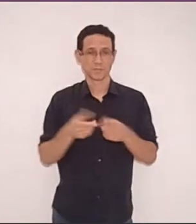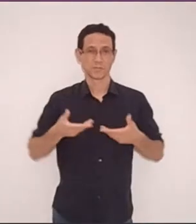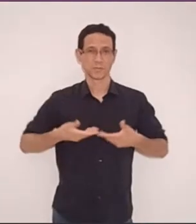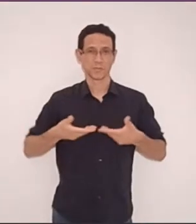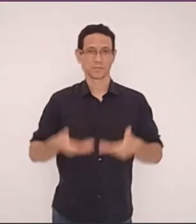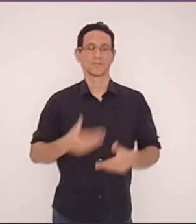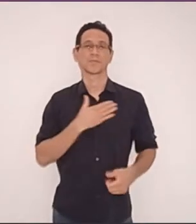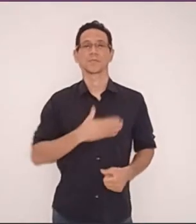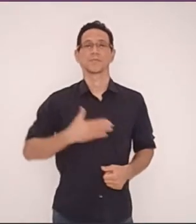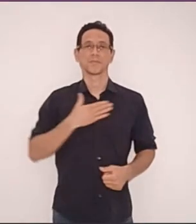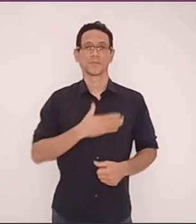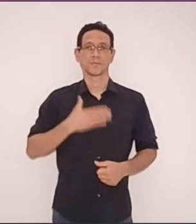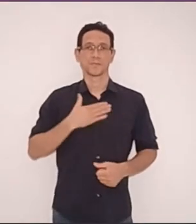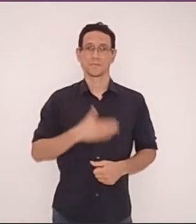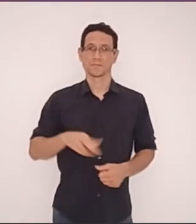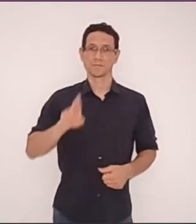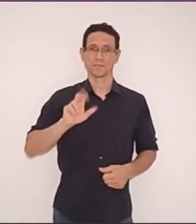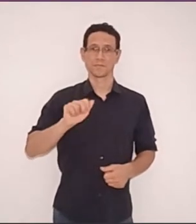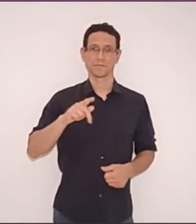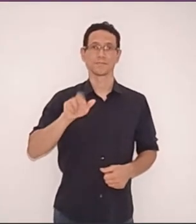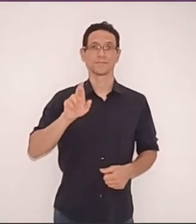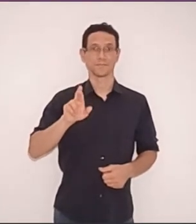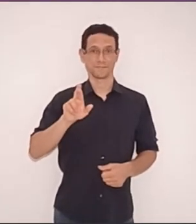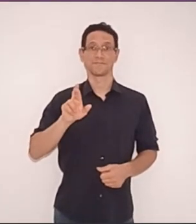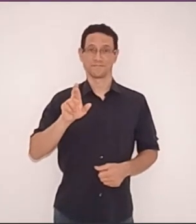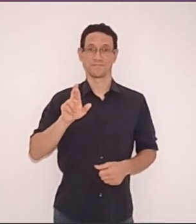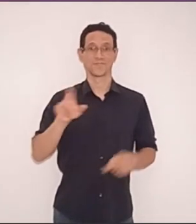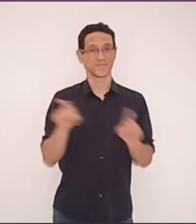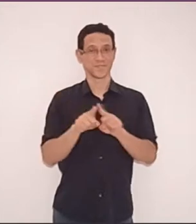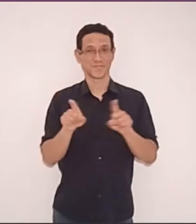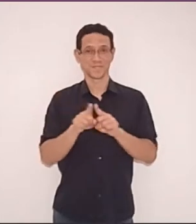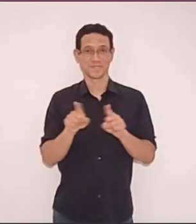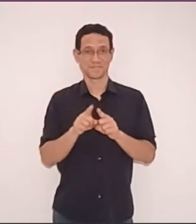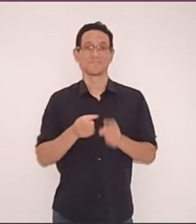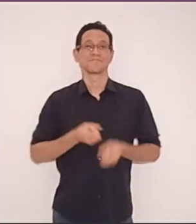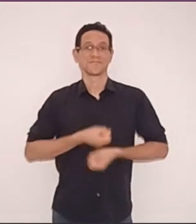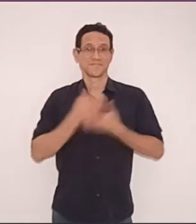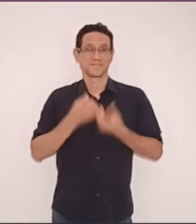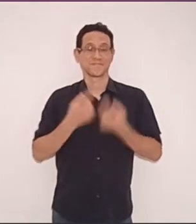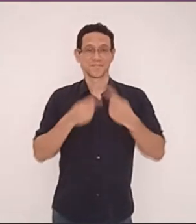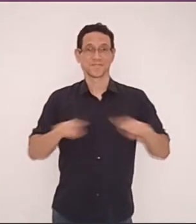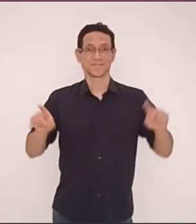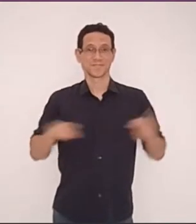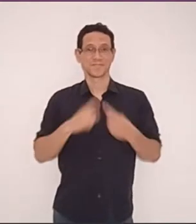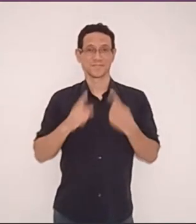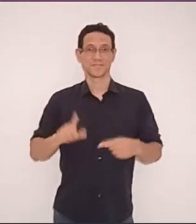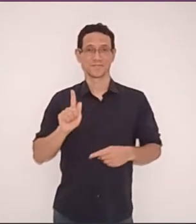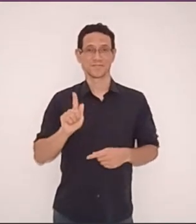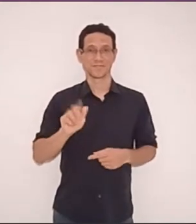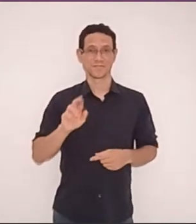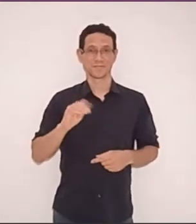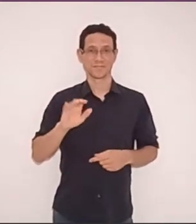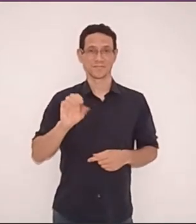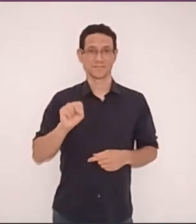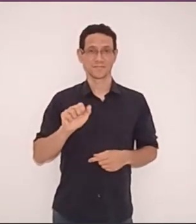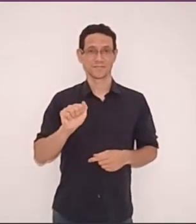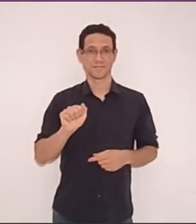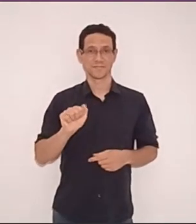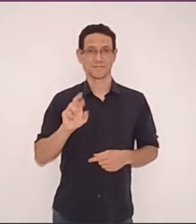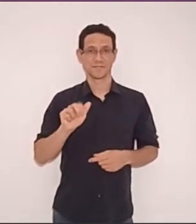convite como eu sou Harper também com encerrar que citando uma das minhas músicas chamada graças ao ar alto